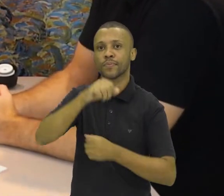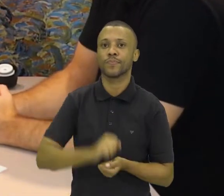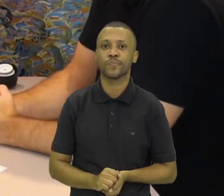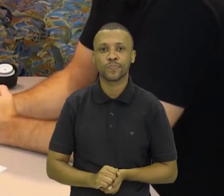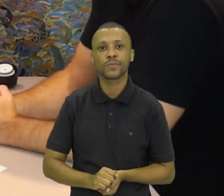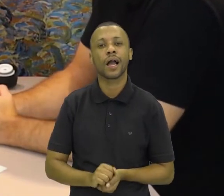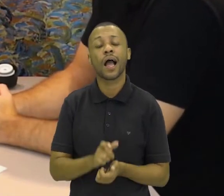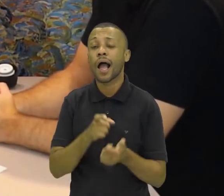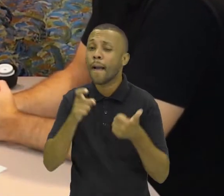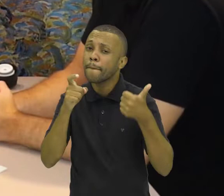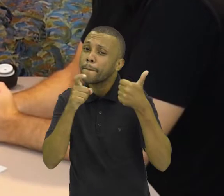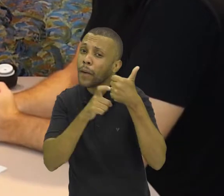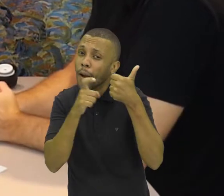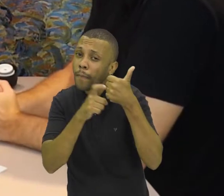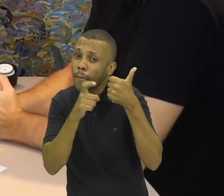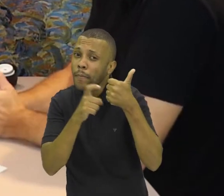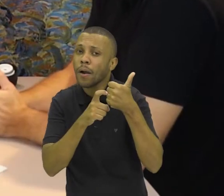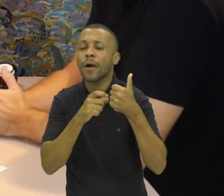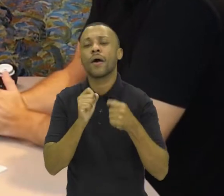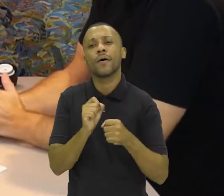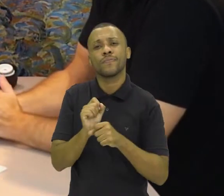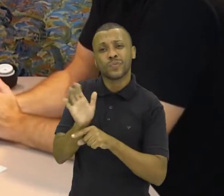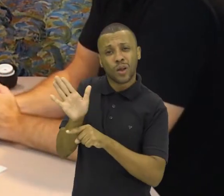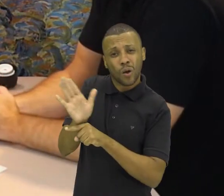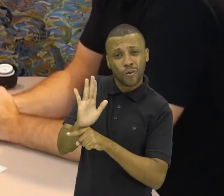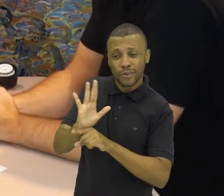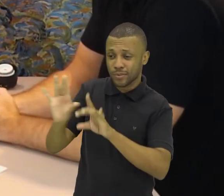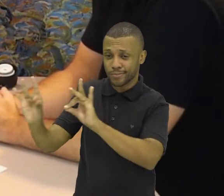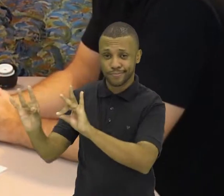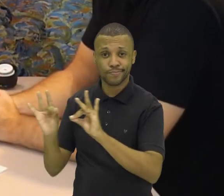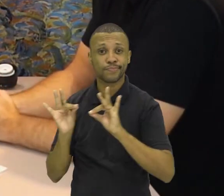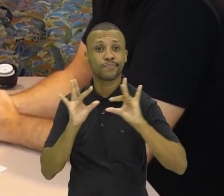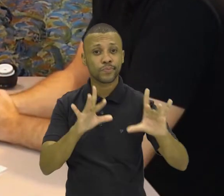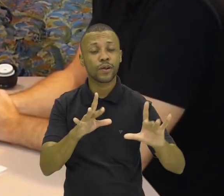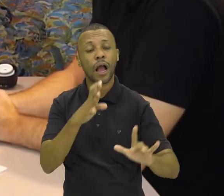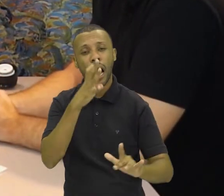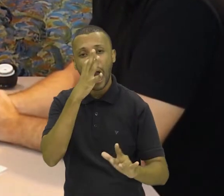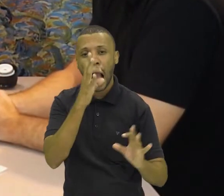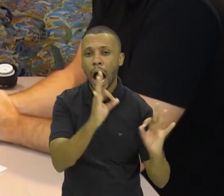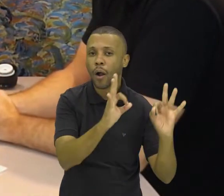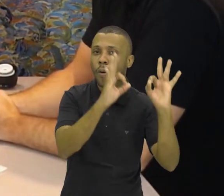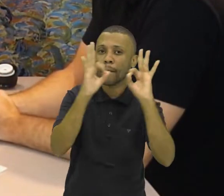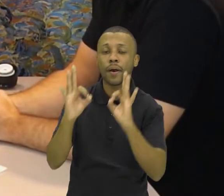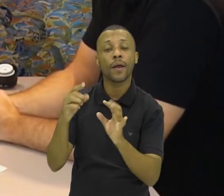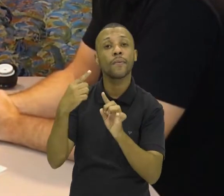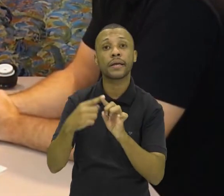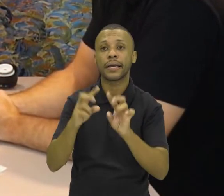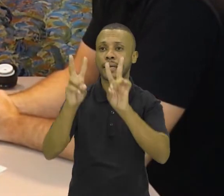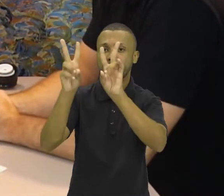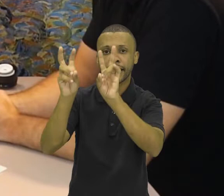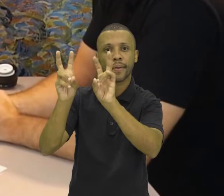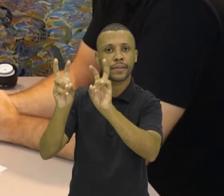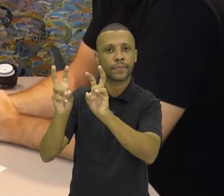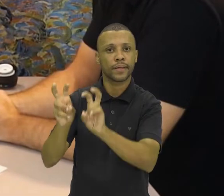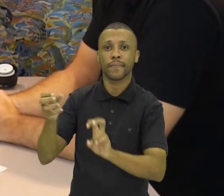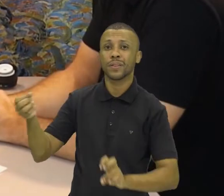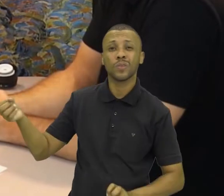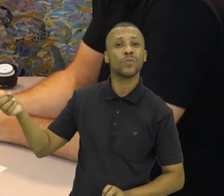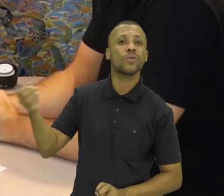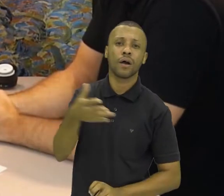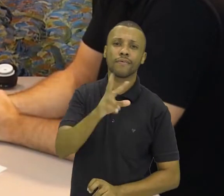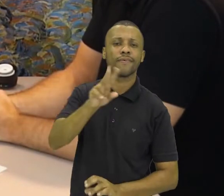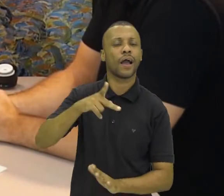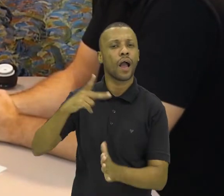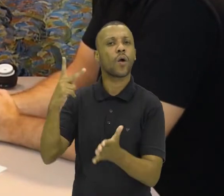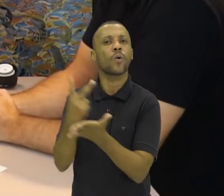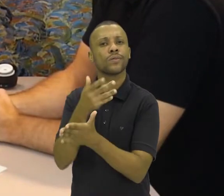falar, hein? Acompanha, dá o seu like, compartilha, tá? Porque muitas coisas novas vão acontecer através